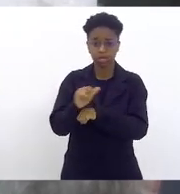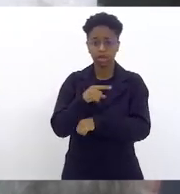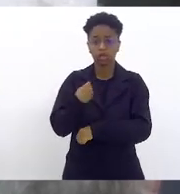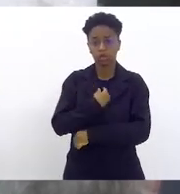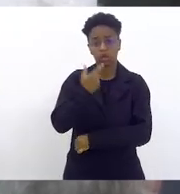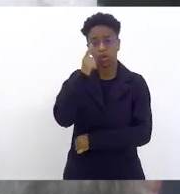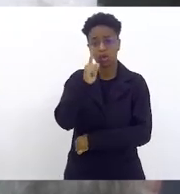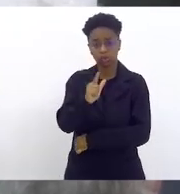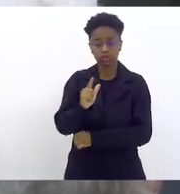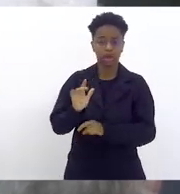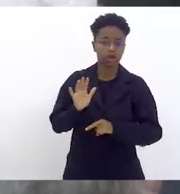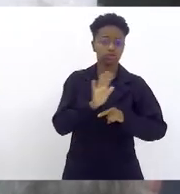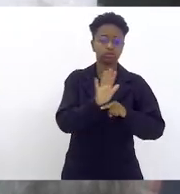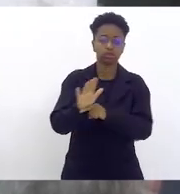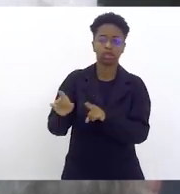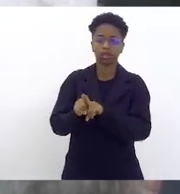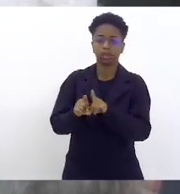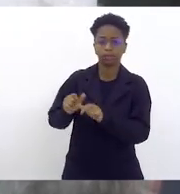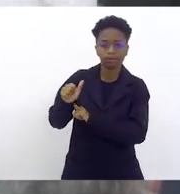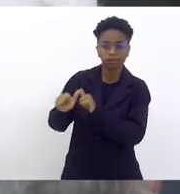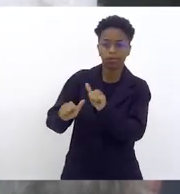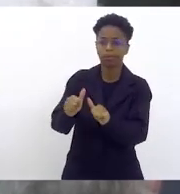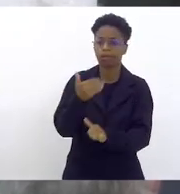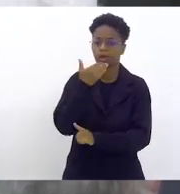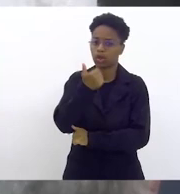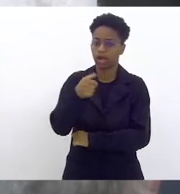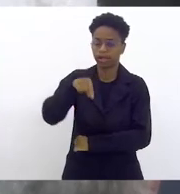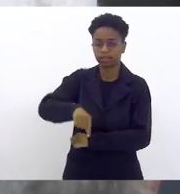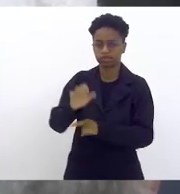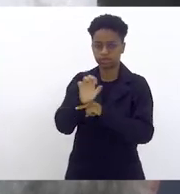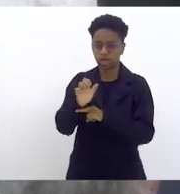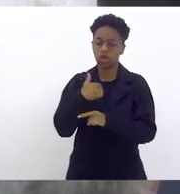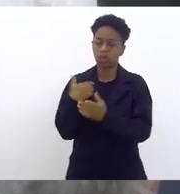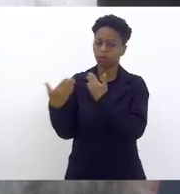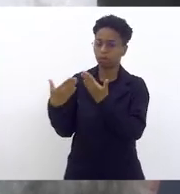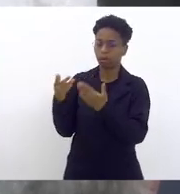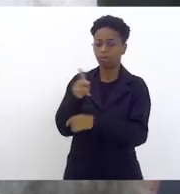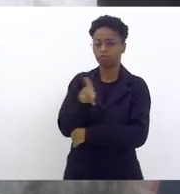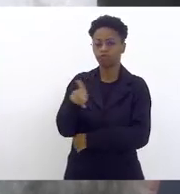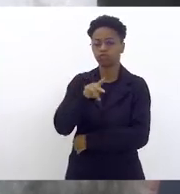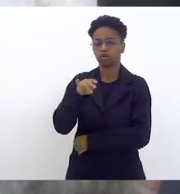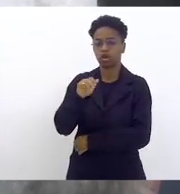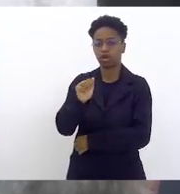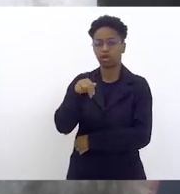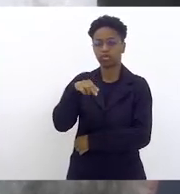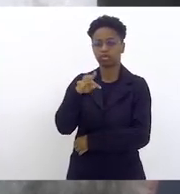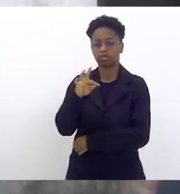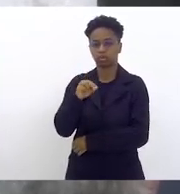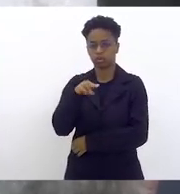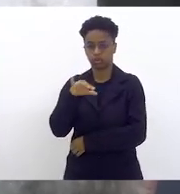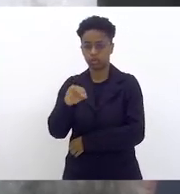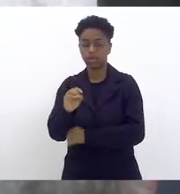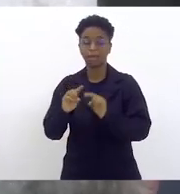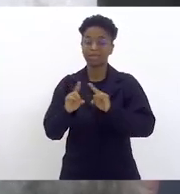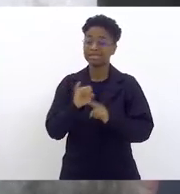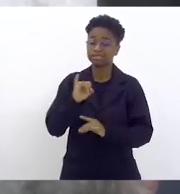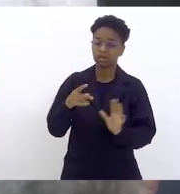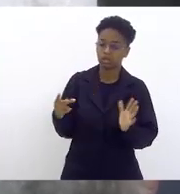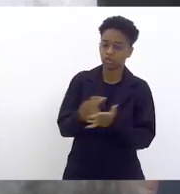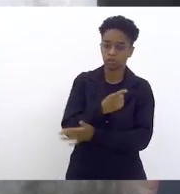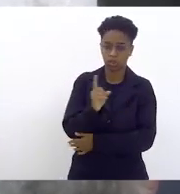contribuir com essa reconstrução do Estado tava conversando agora com professor Antônio Carlos se isso não for feito